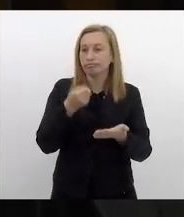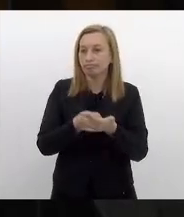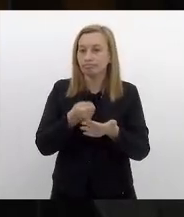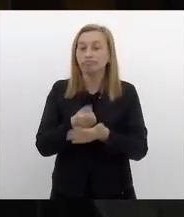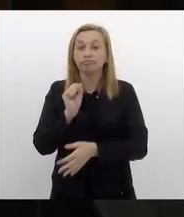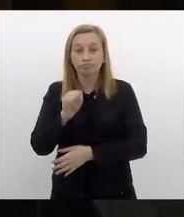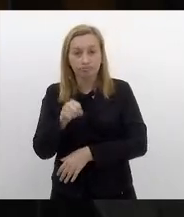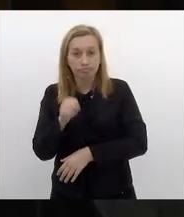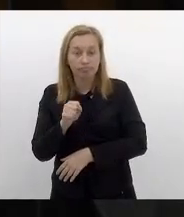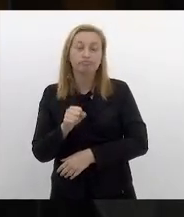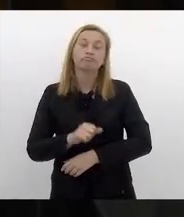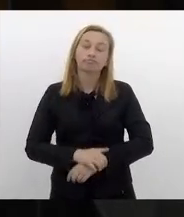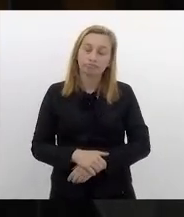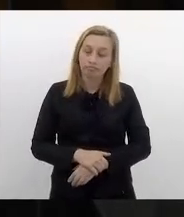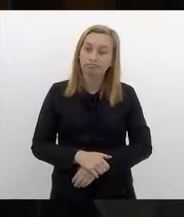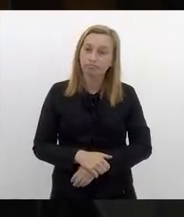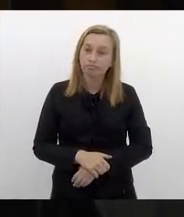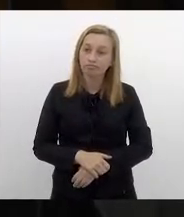sim.